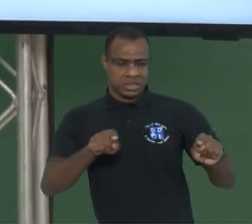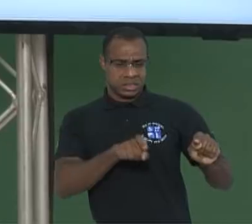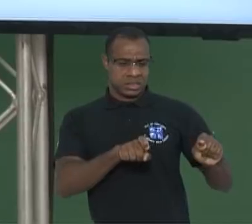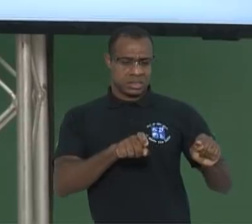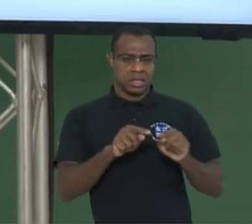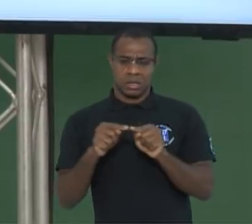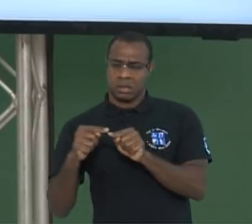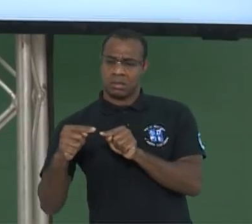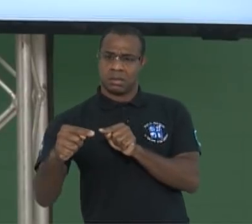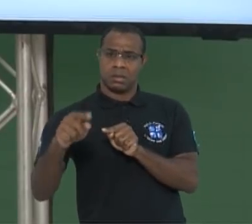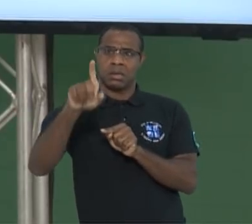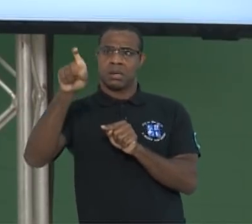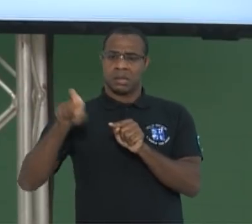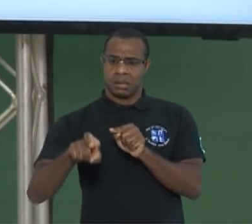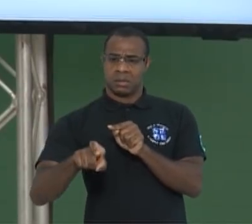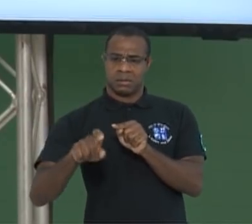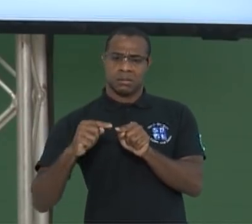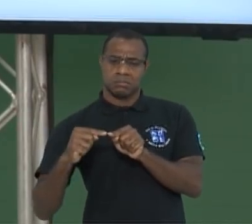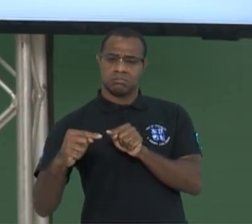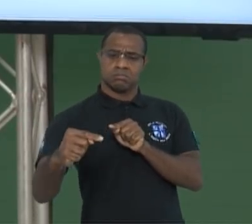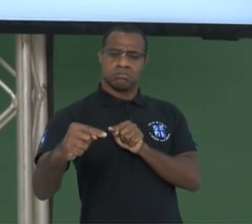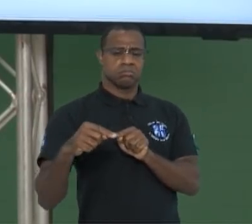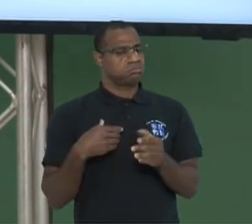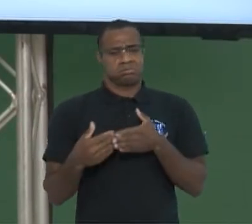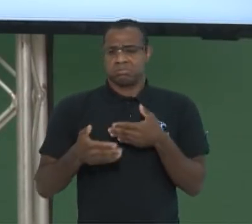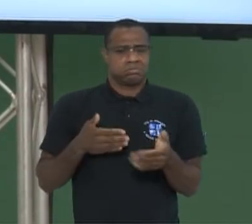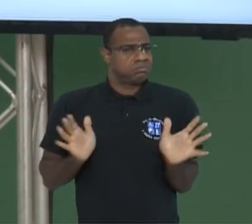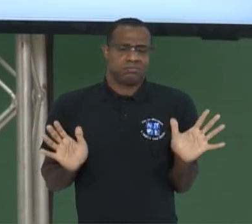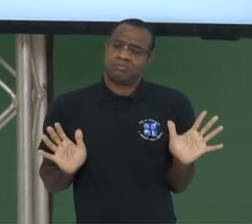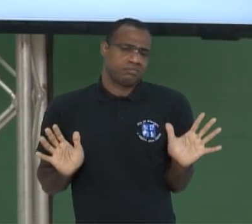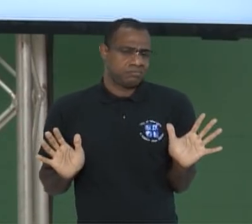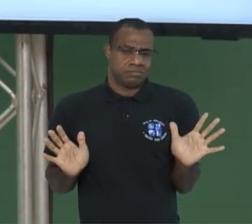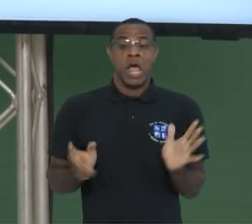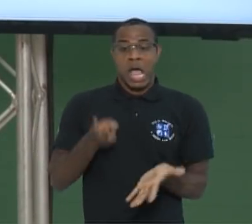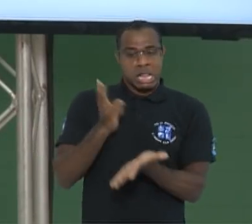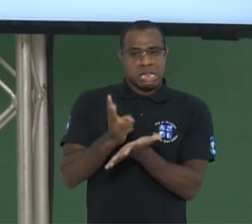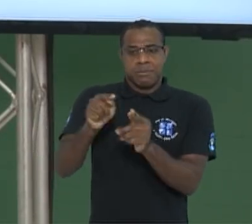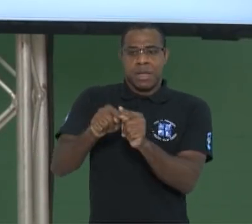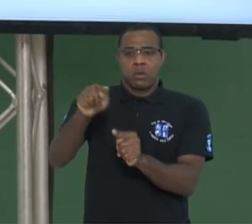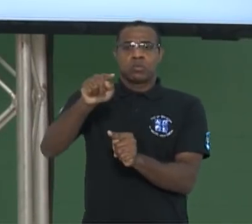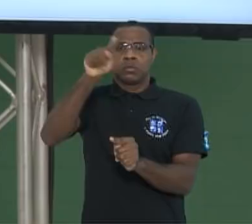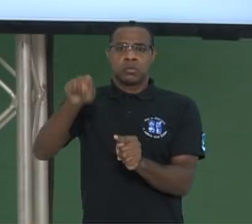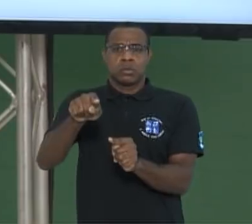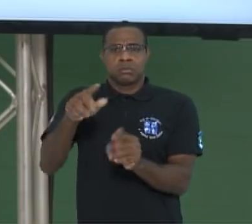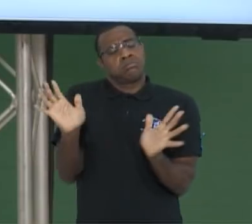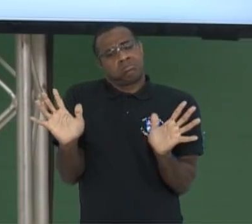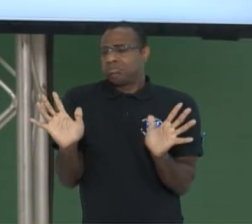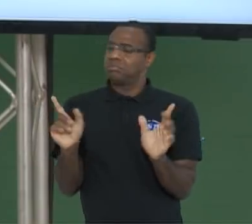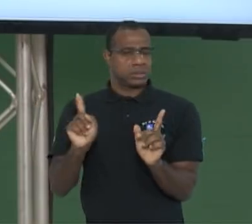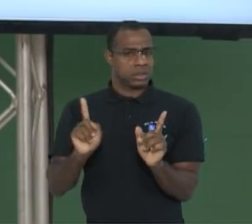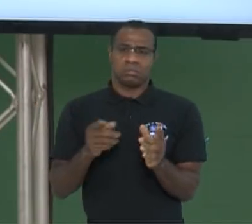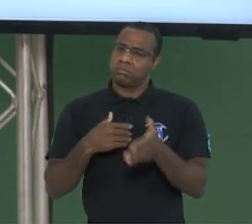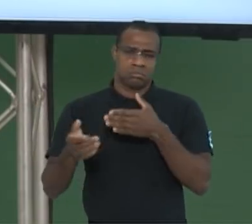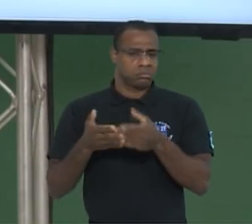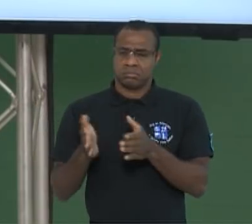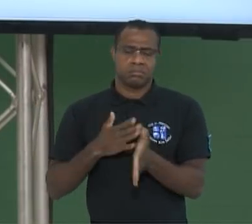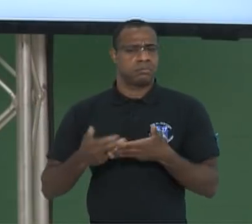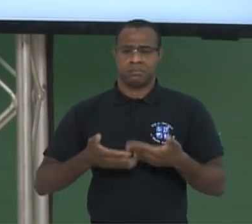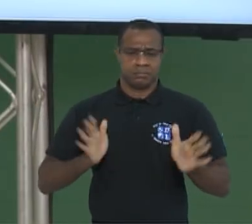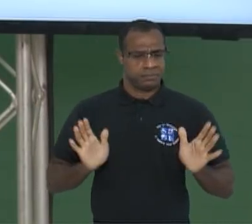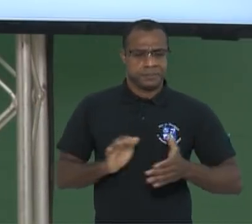no comprimento, tá? Não quer dizer que sempre vai estar na altura, correto? Quanto que dá 12 vezes